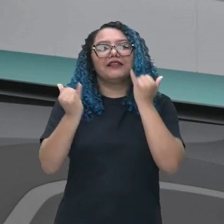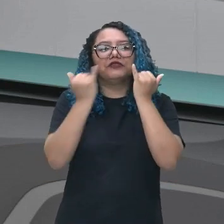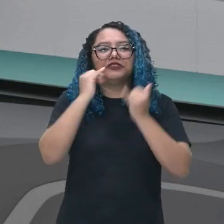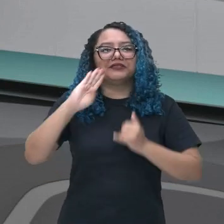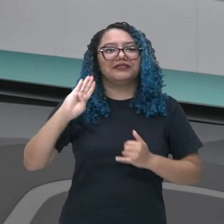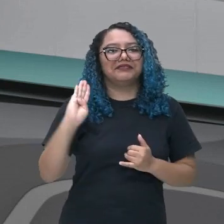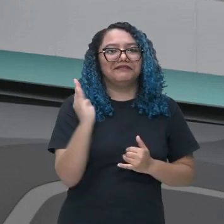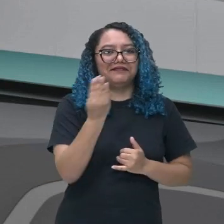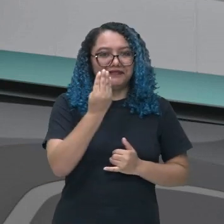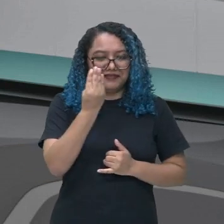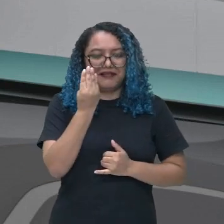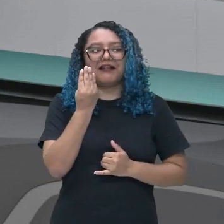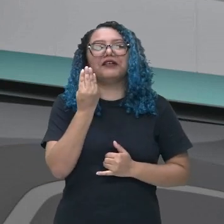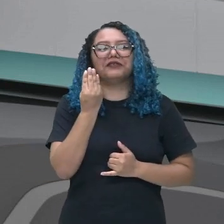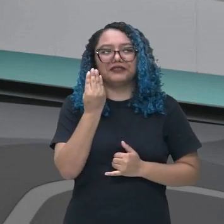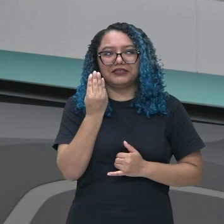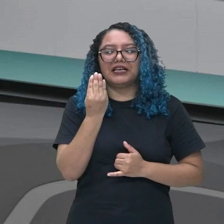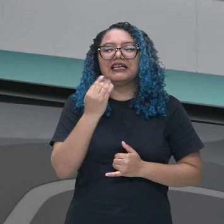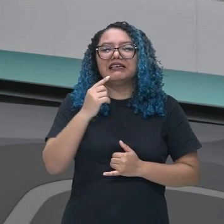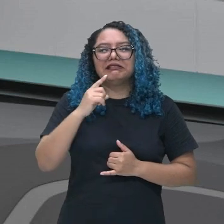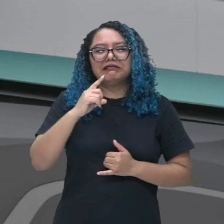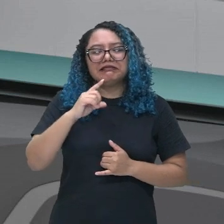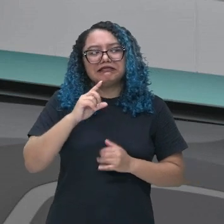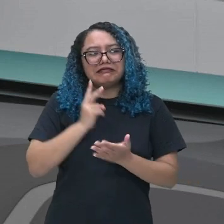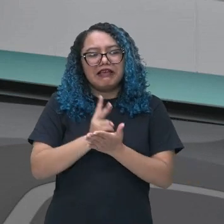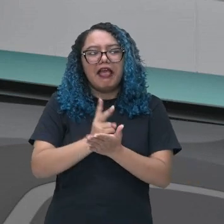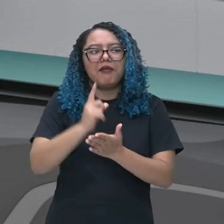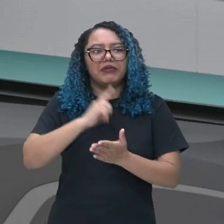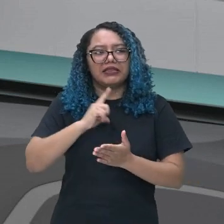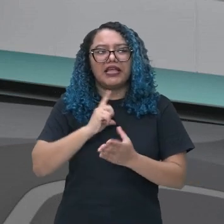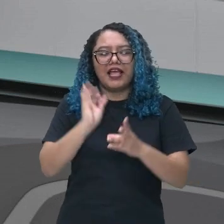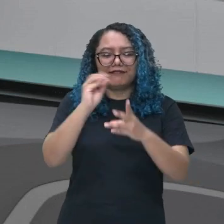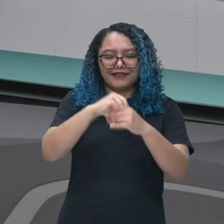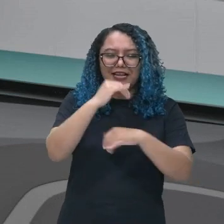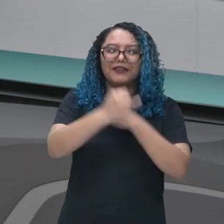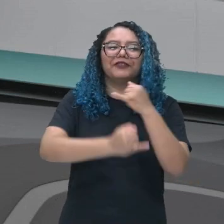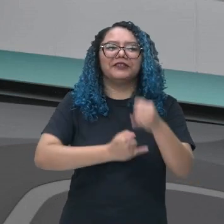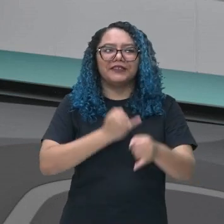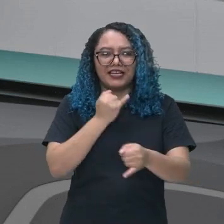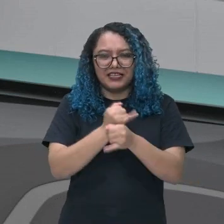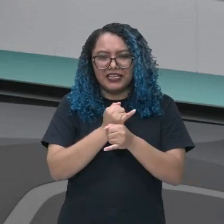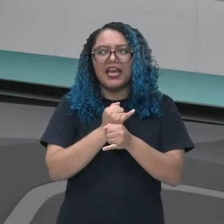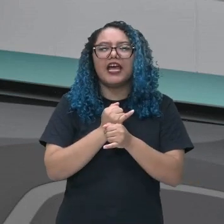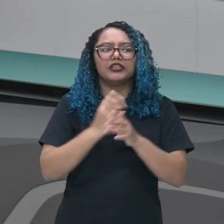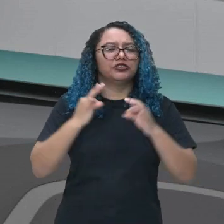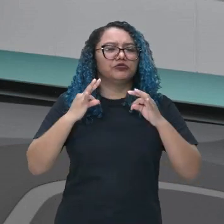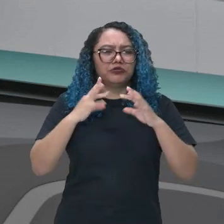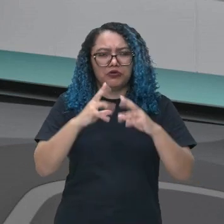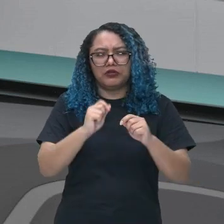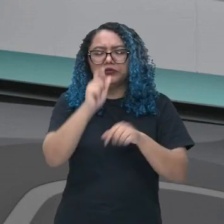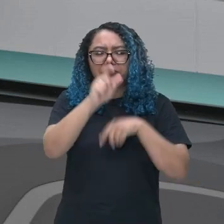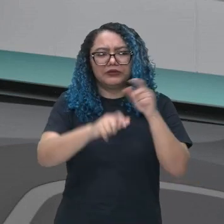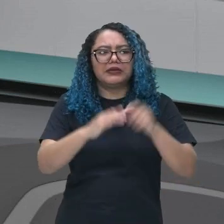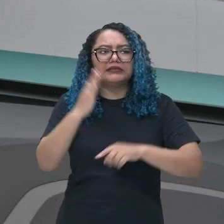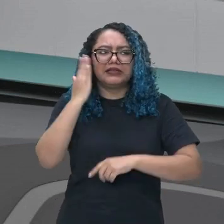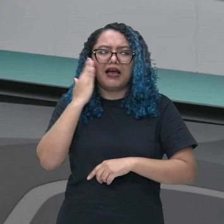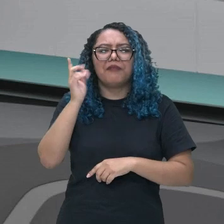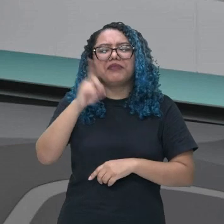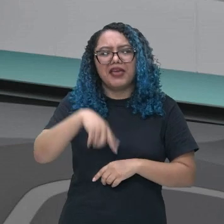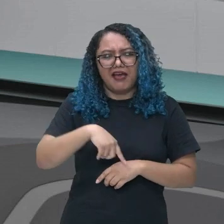aí na internet. Todo mundo sabe que são fake news e os impactos que elas